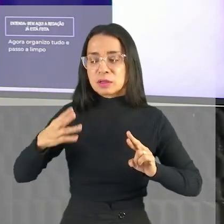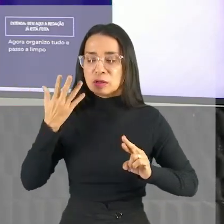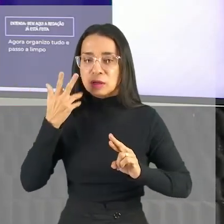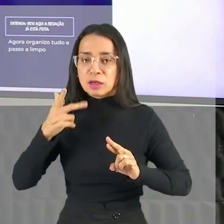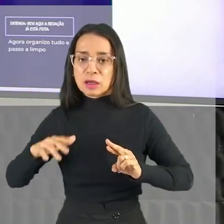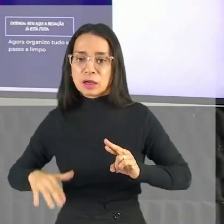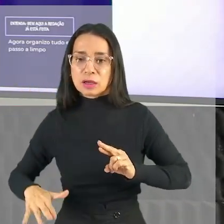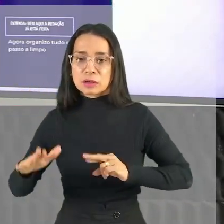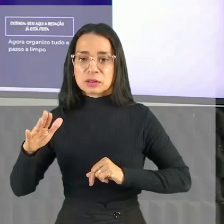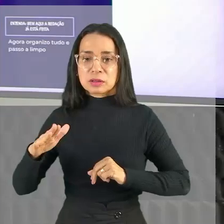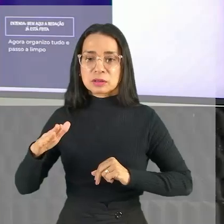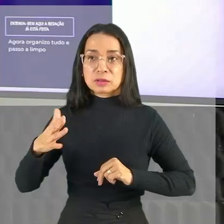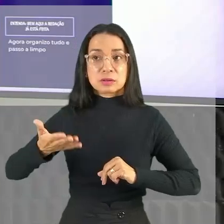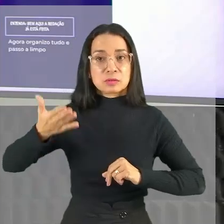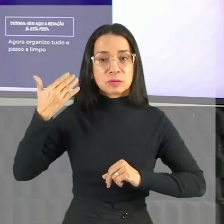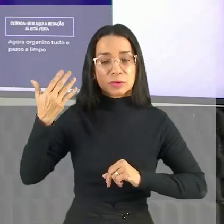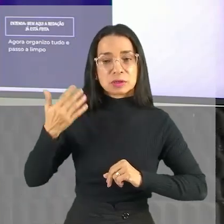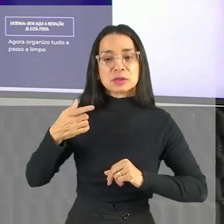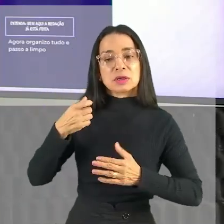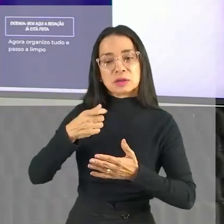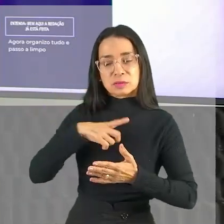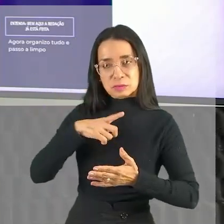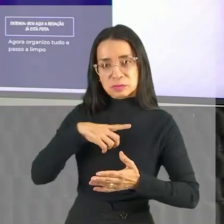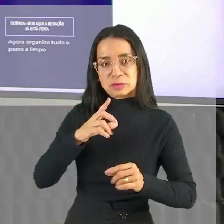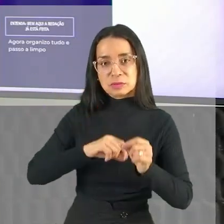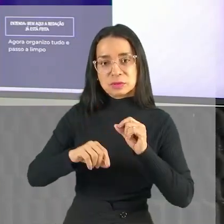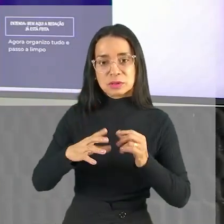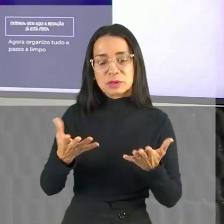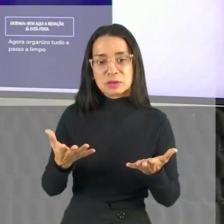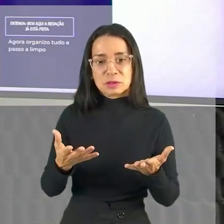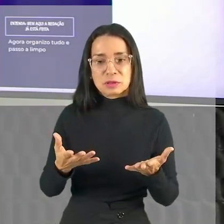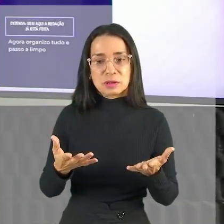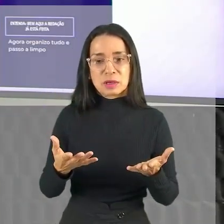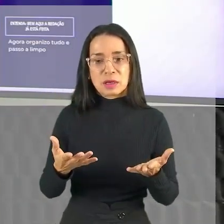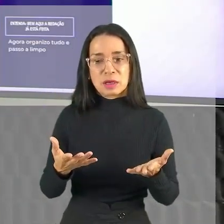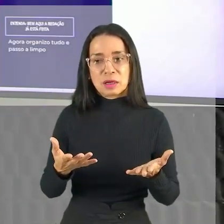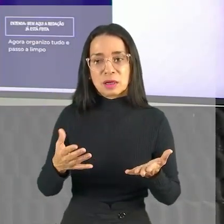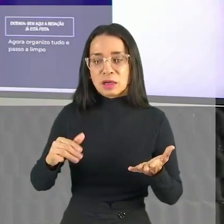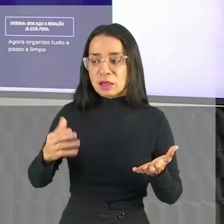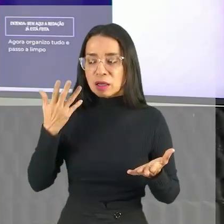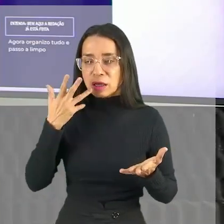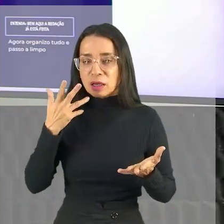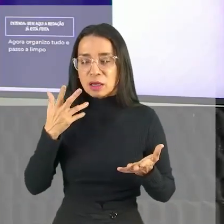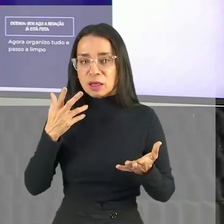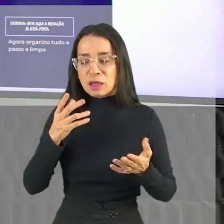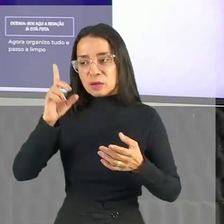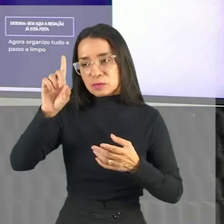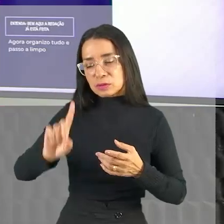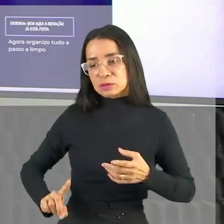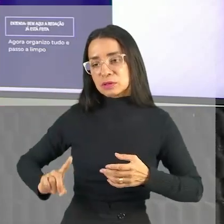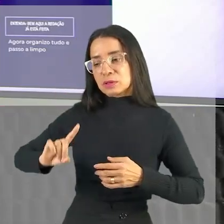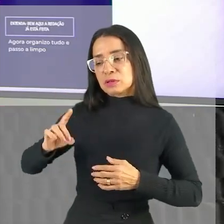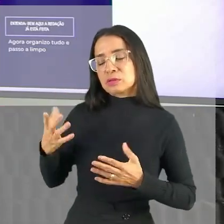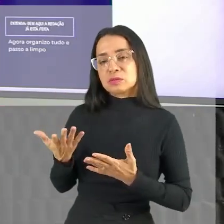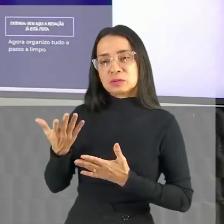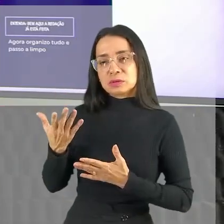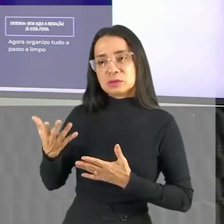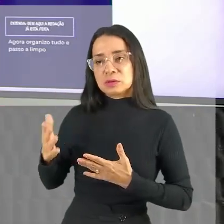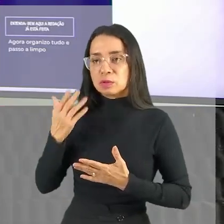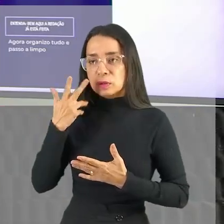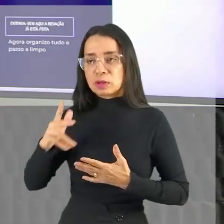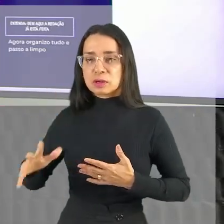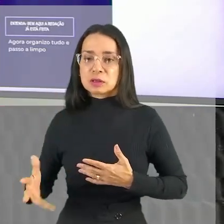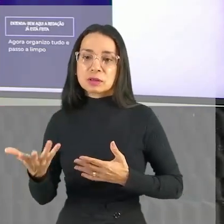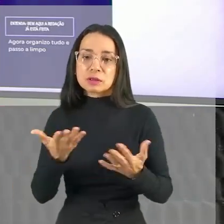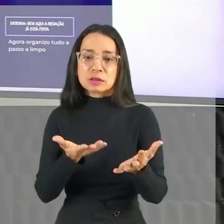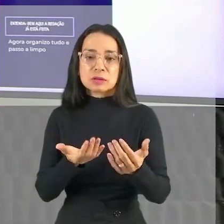direitos da criança e do adolescente, e aqui a gente tem uma outra questão também muito séria, que é sobre